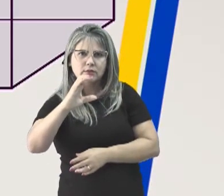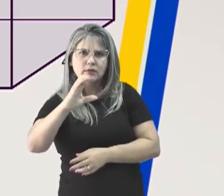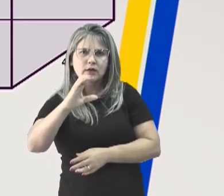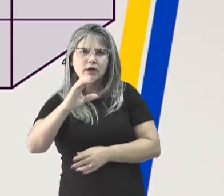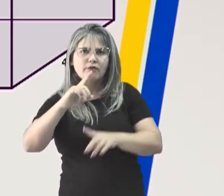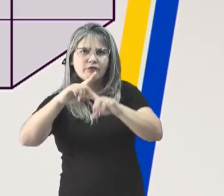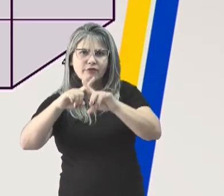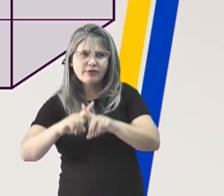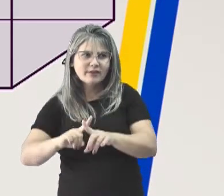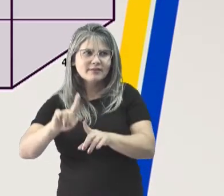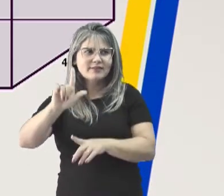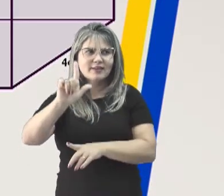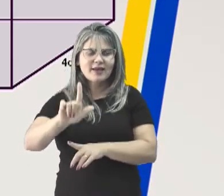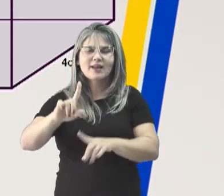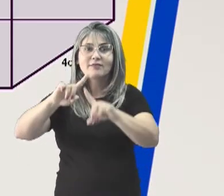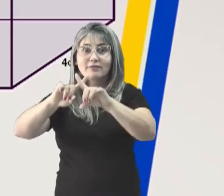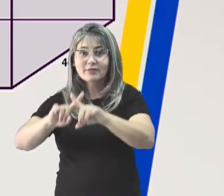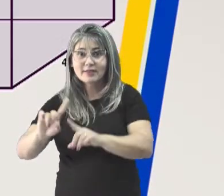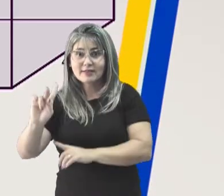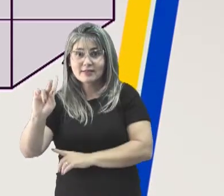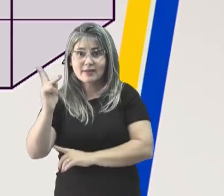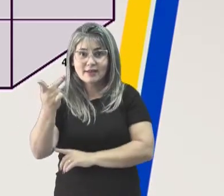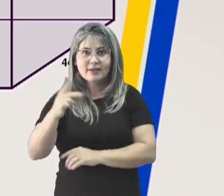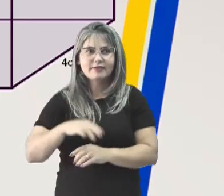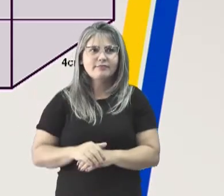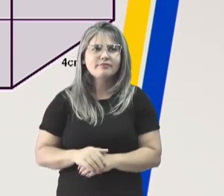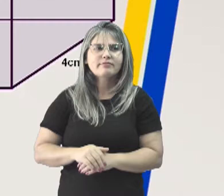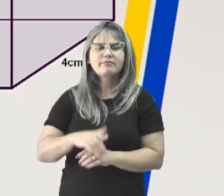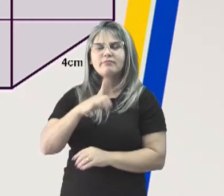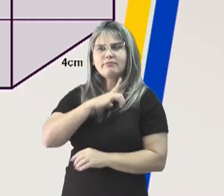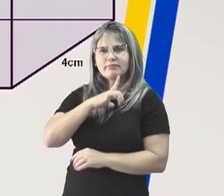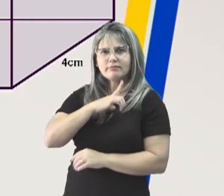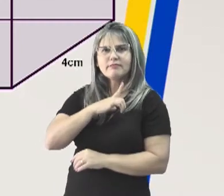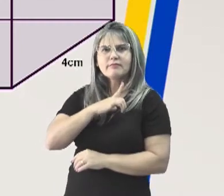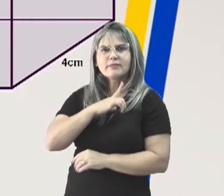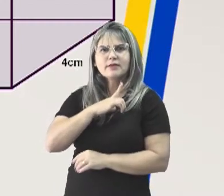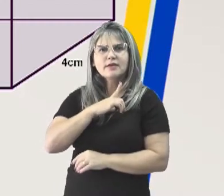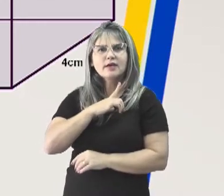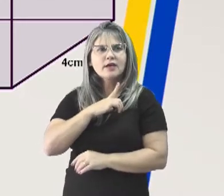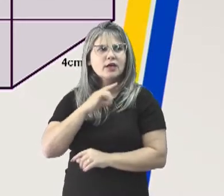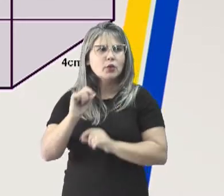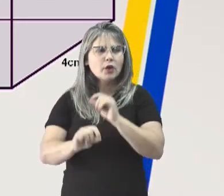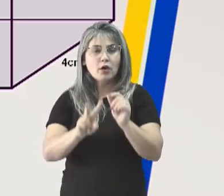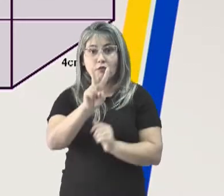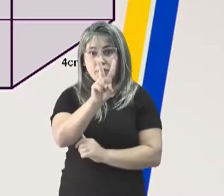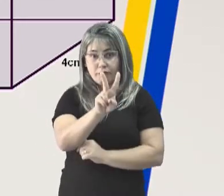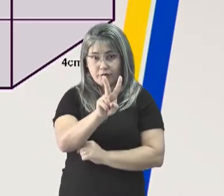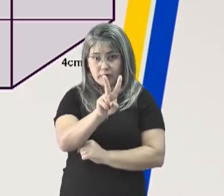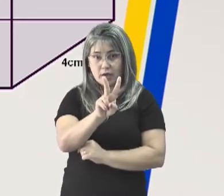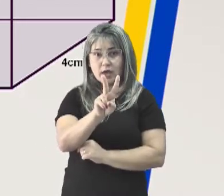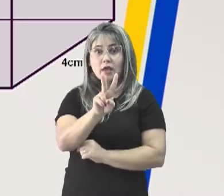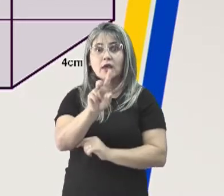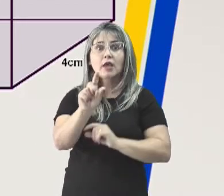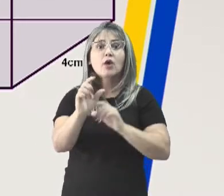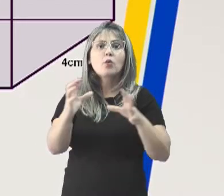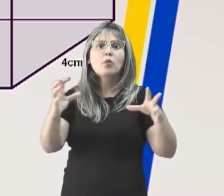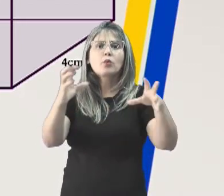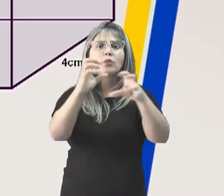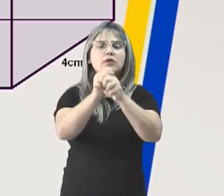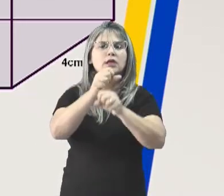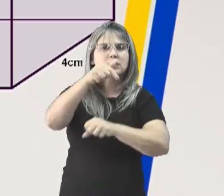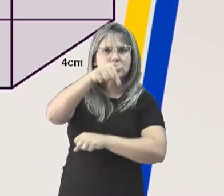volume do líquido eu já tenho, que são 72 ml. Beleza.